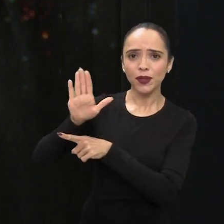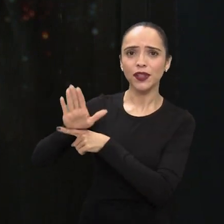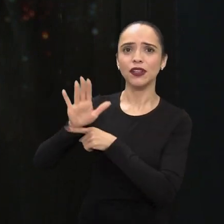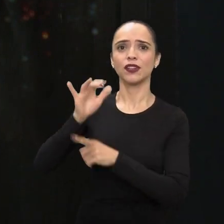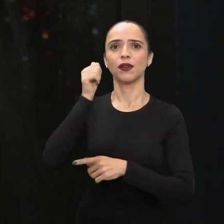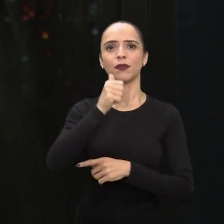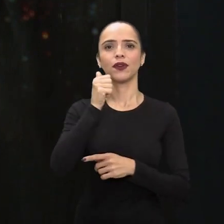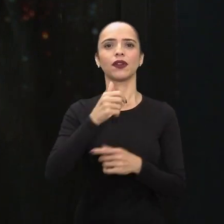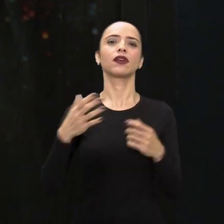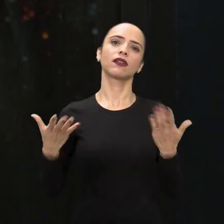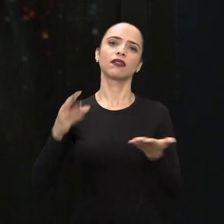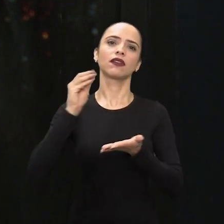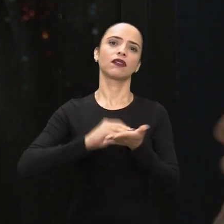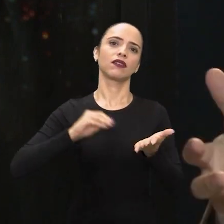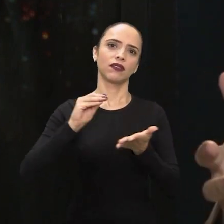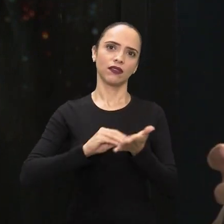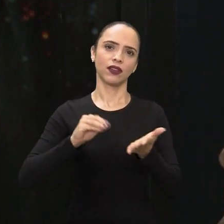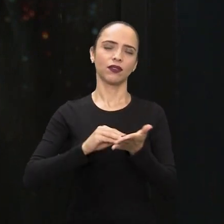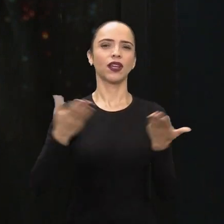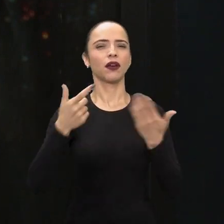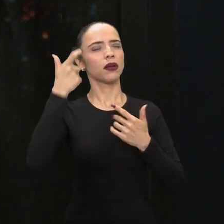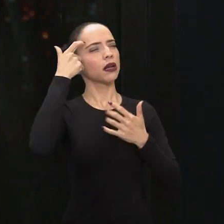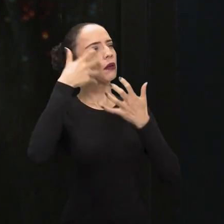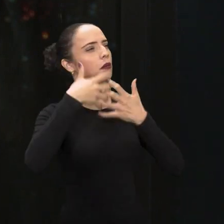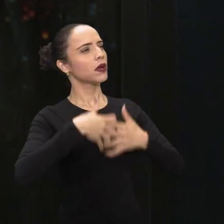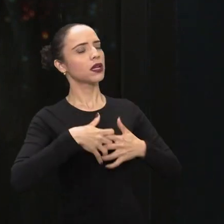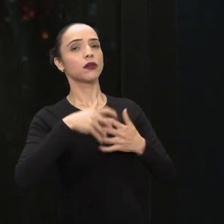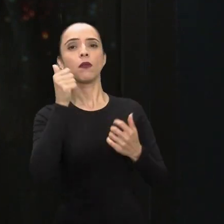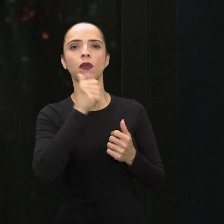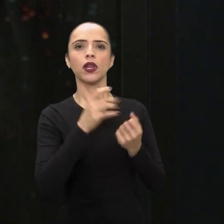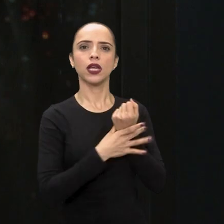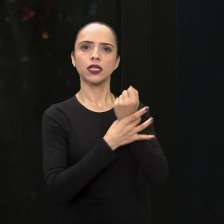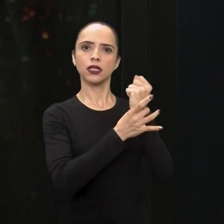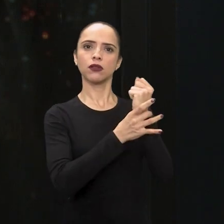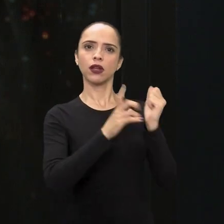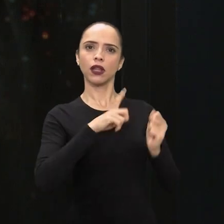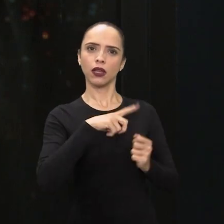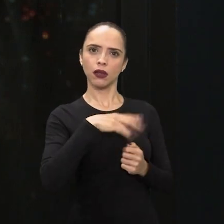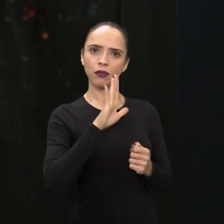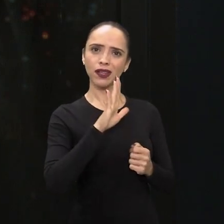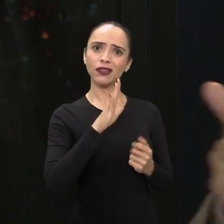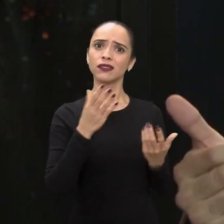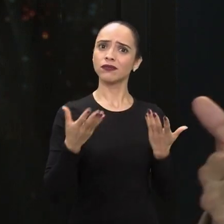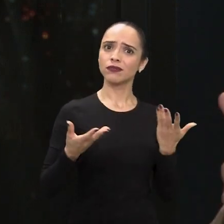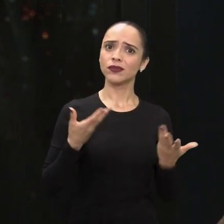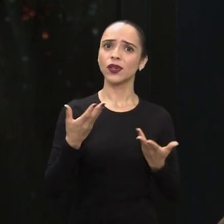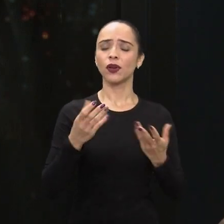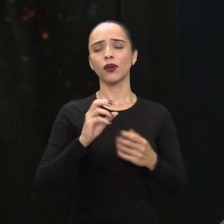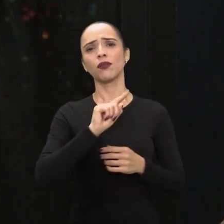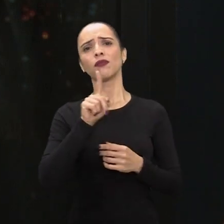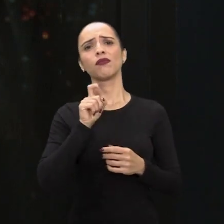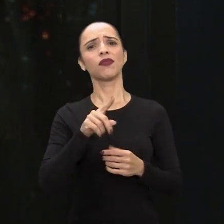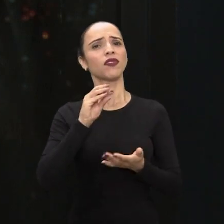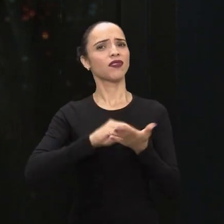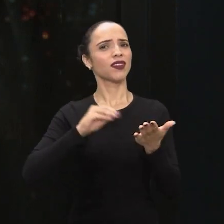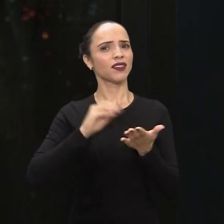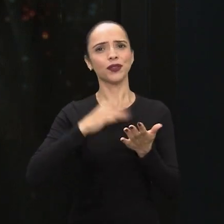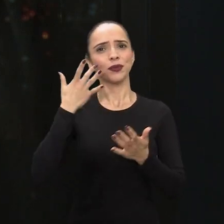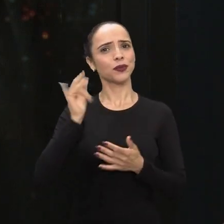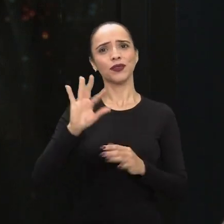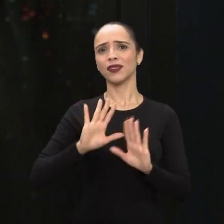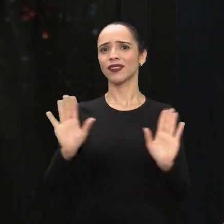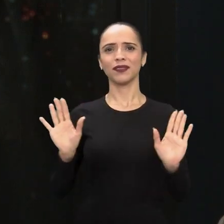do homicídio quer dizer aquilo que eu dizia Será que a população está mais segura será que as mulheres estão mais seguras porque não aumentou né aí